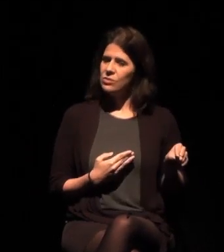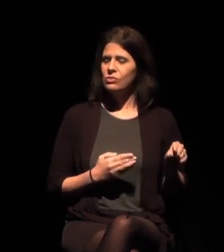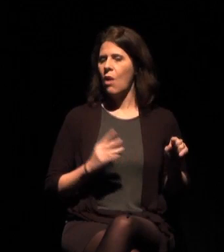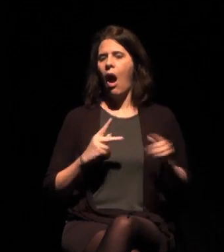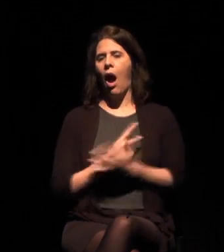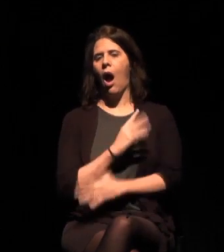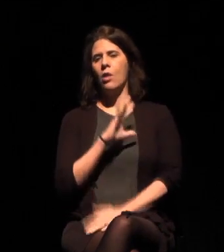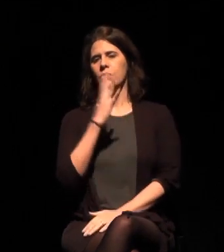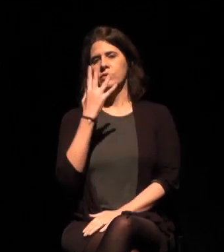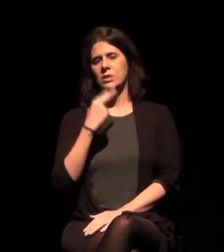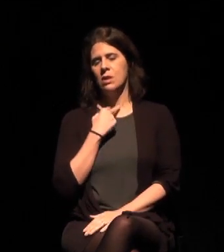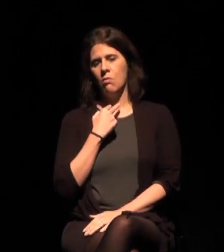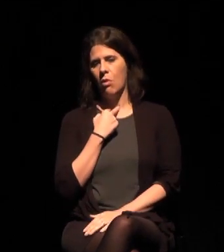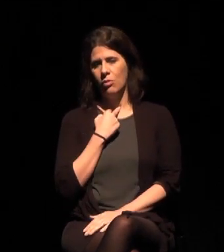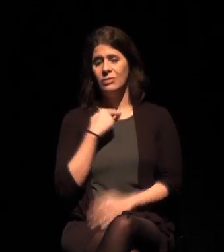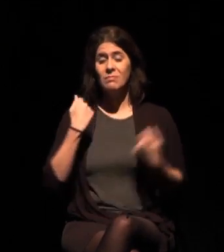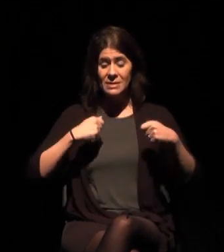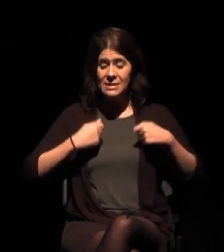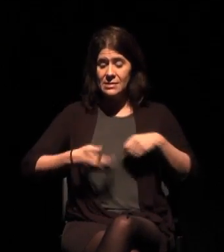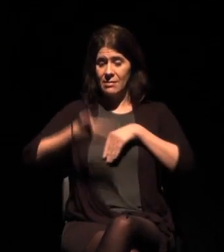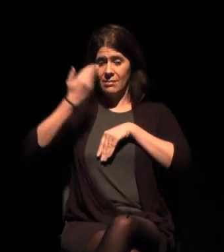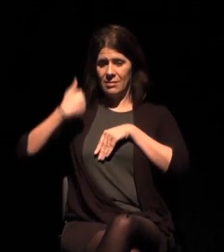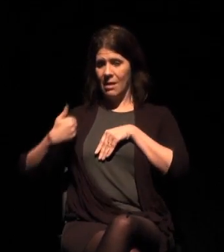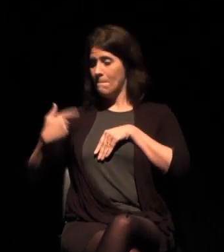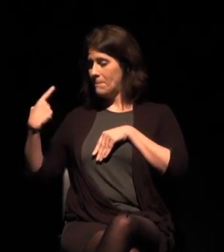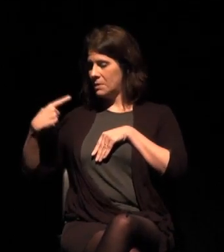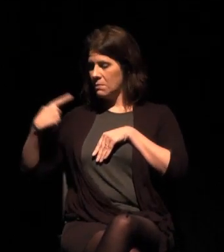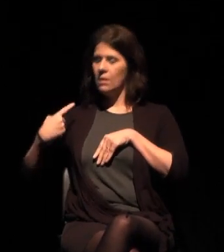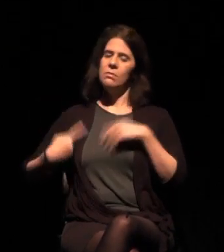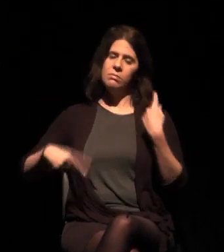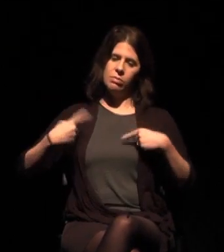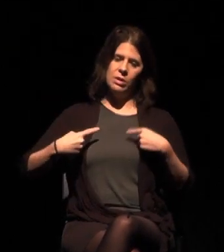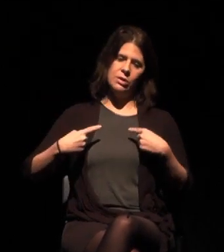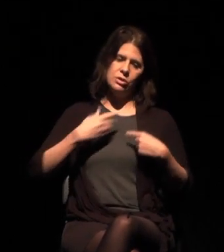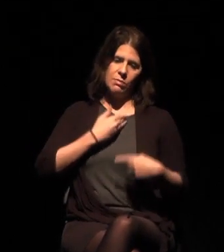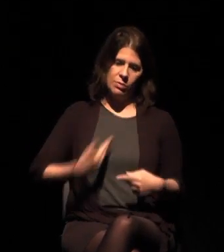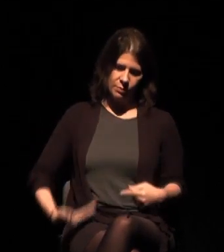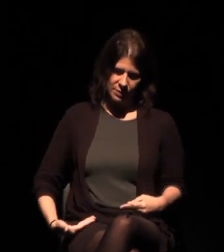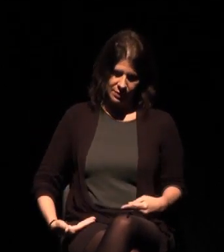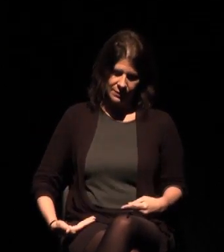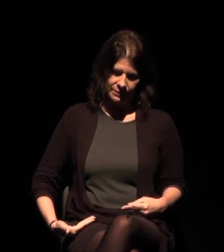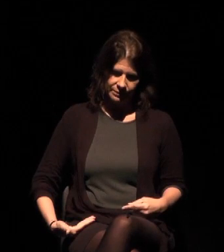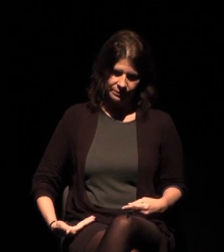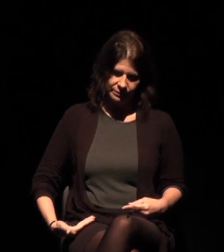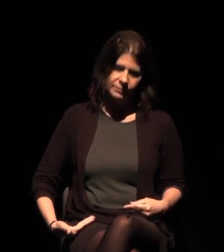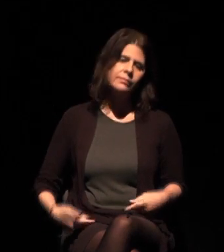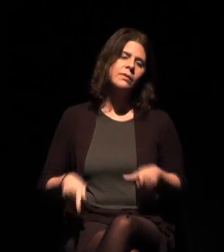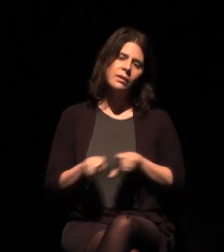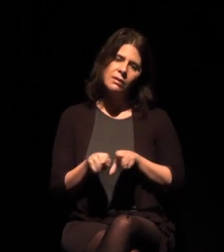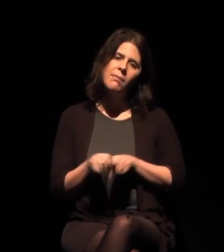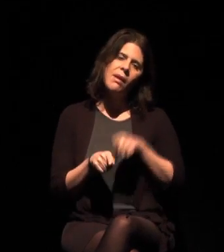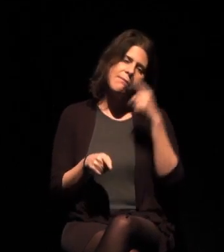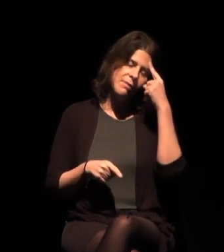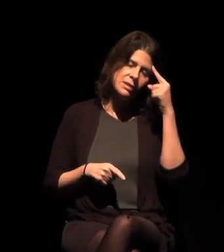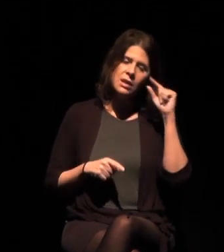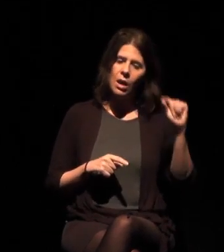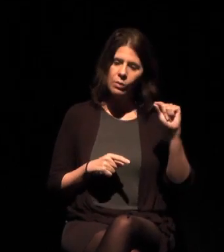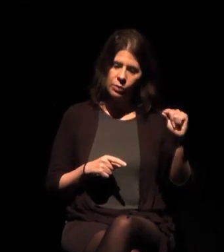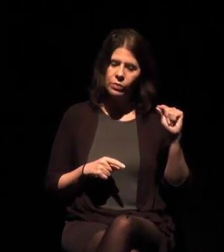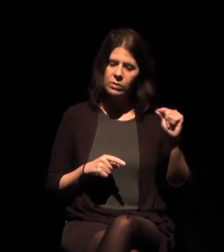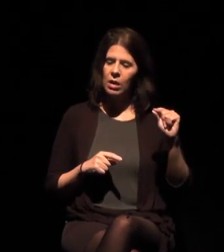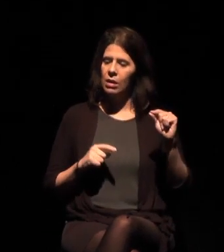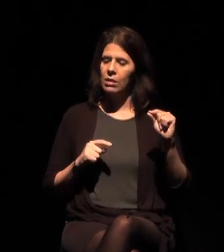política pública portanto e realmente combinar de alguma maneira que o que são as missões